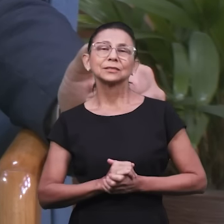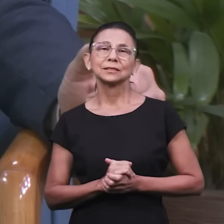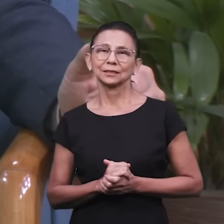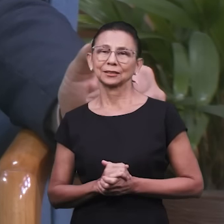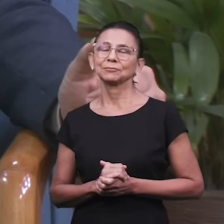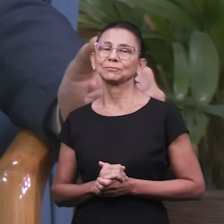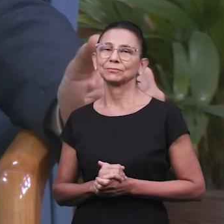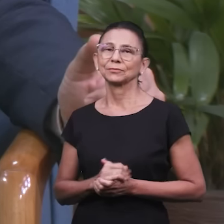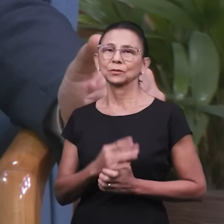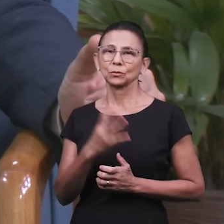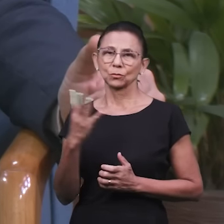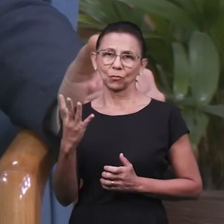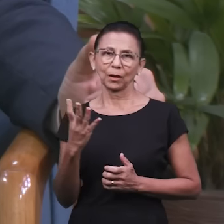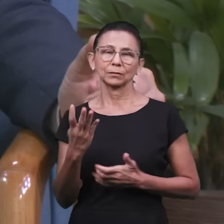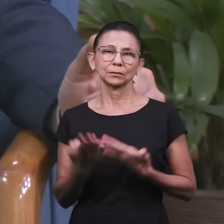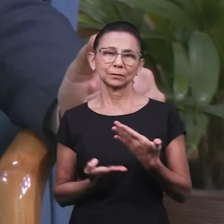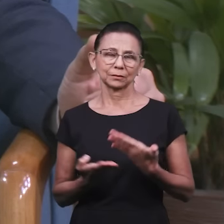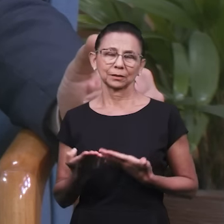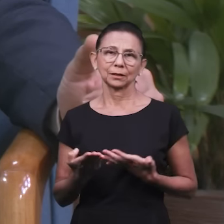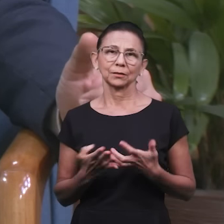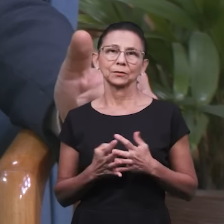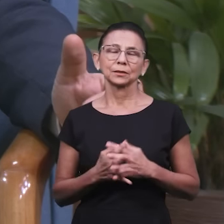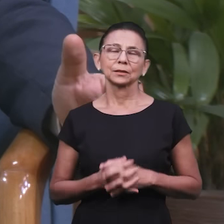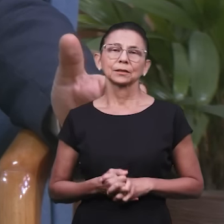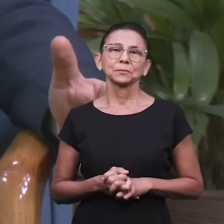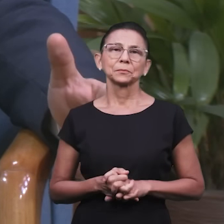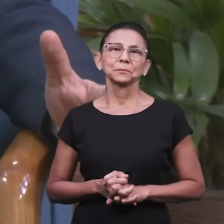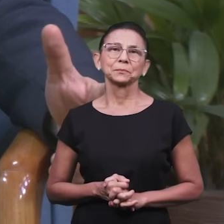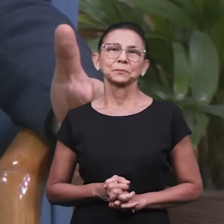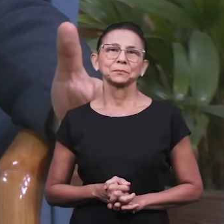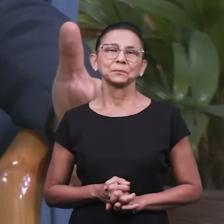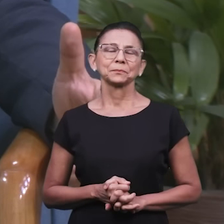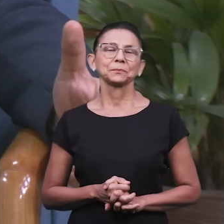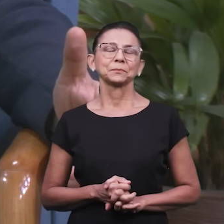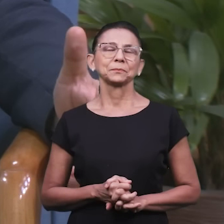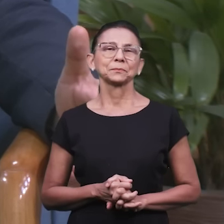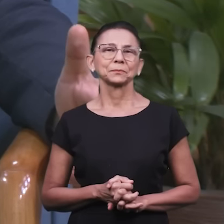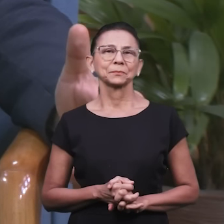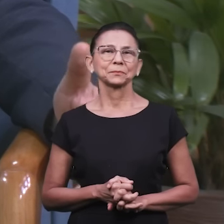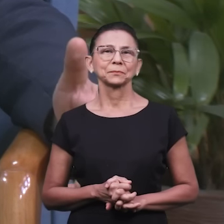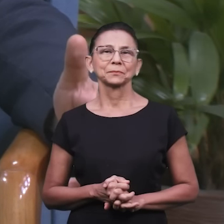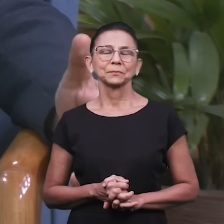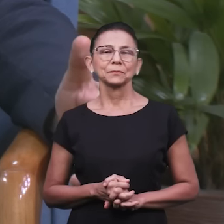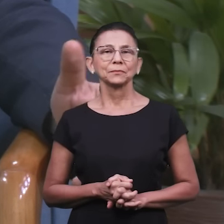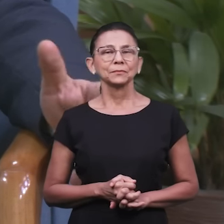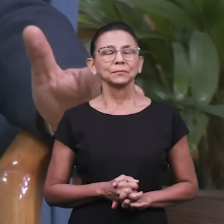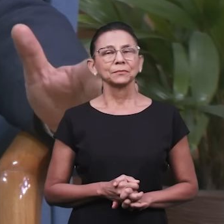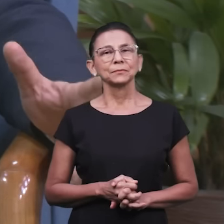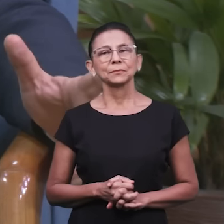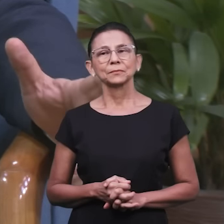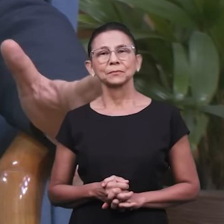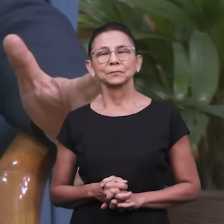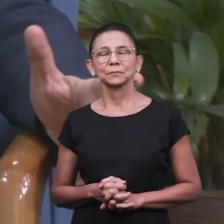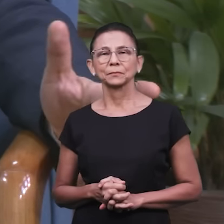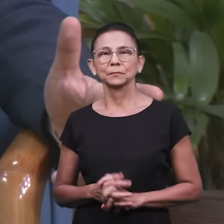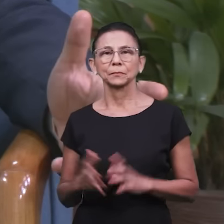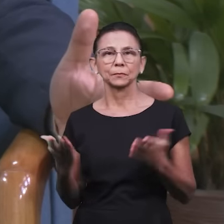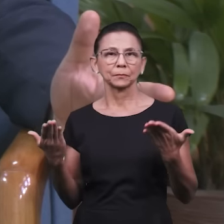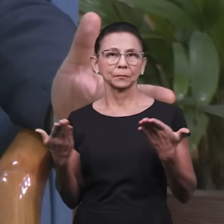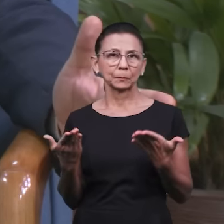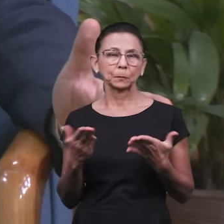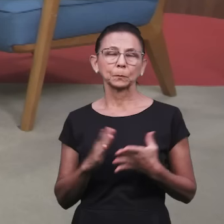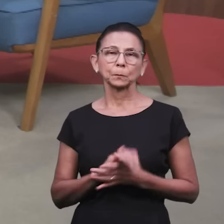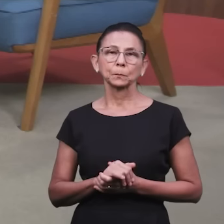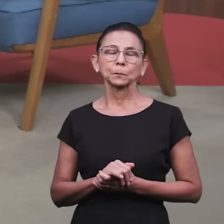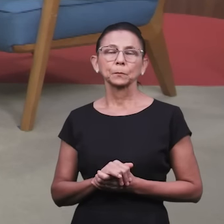e a Geisa, né, que nós trouxemos aqui no início, participação que foi enviada por escrito. Muito bem, a gente agora